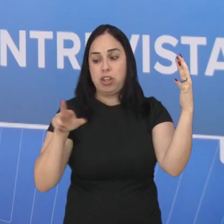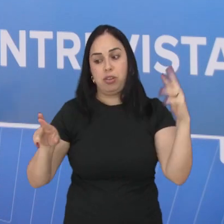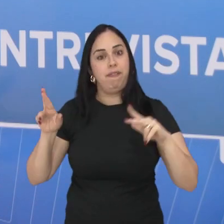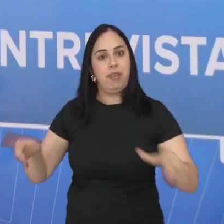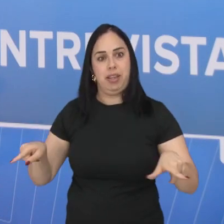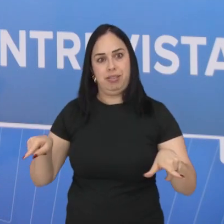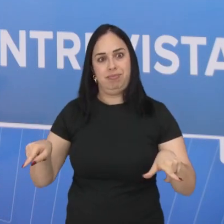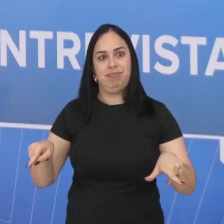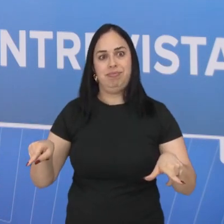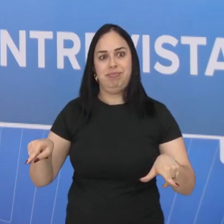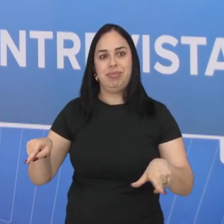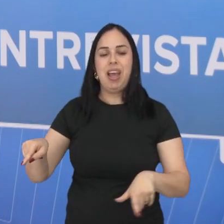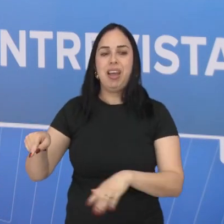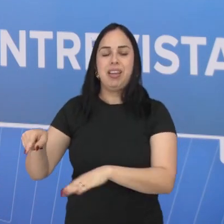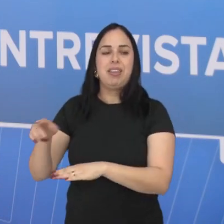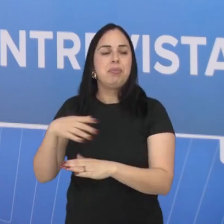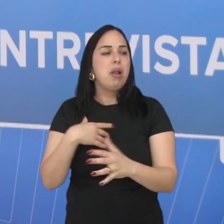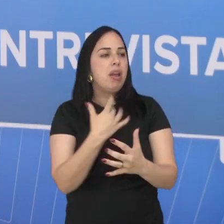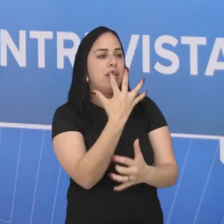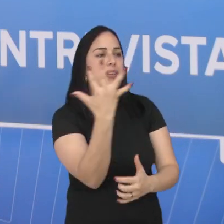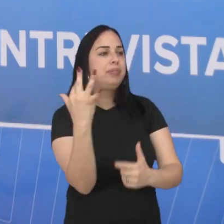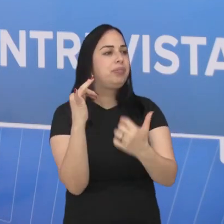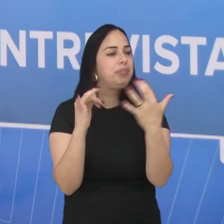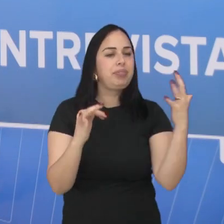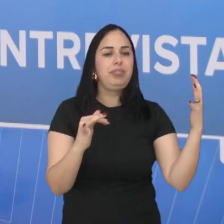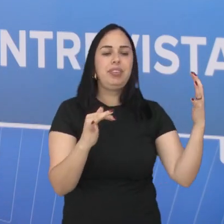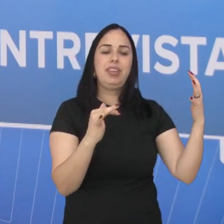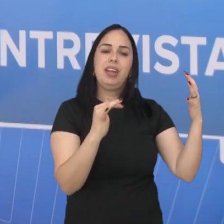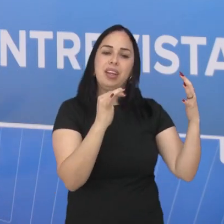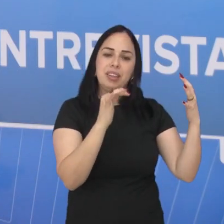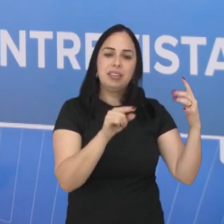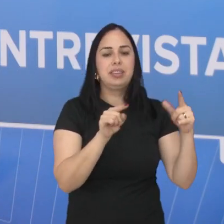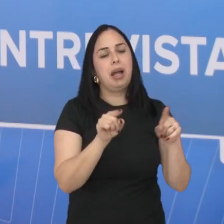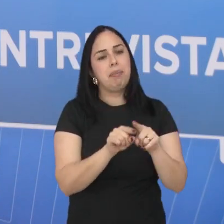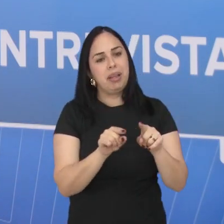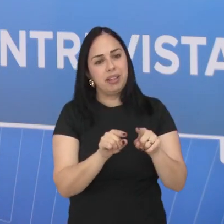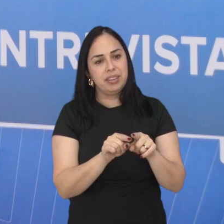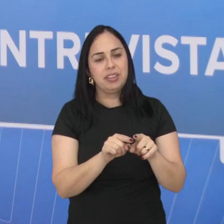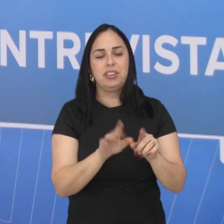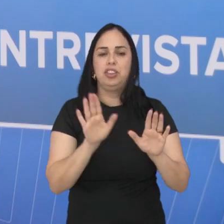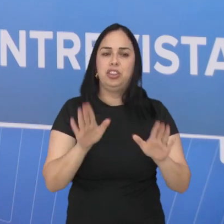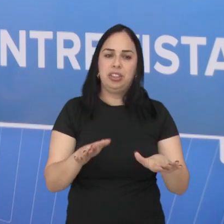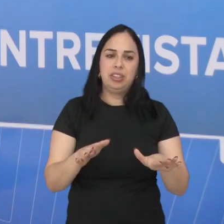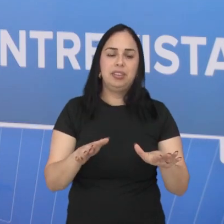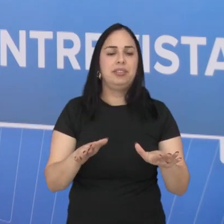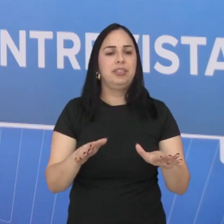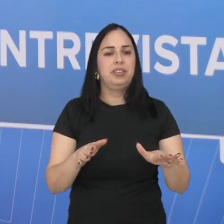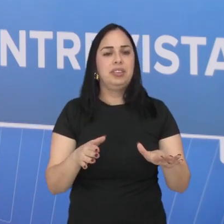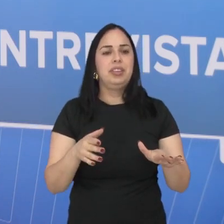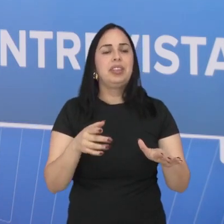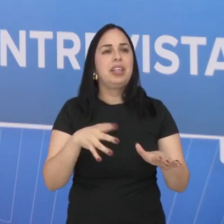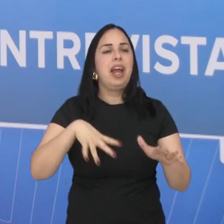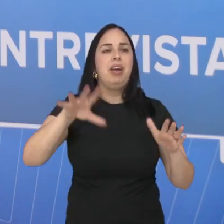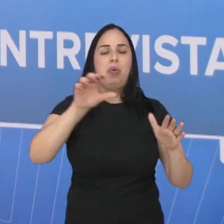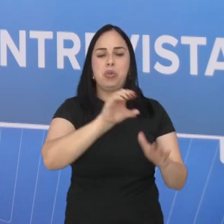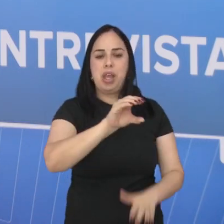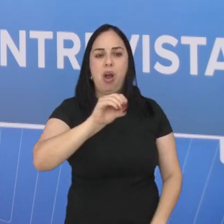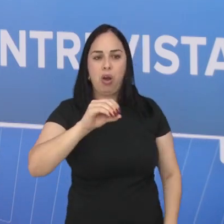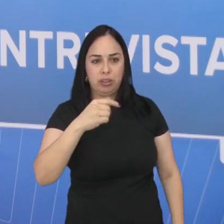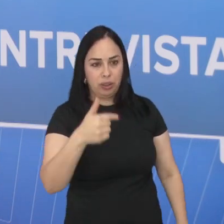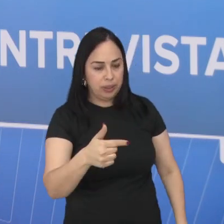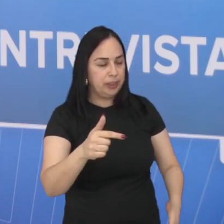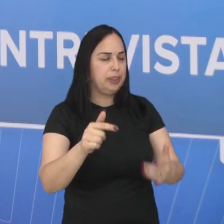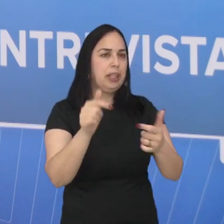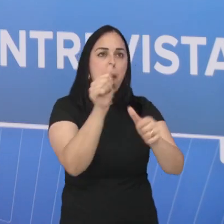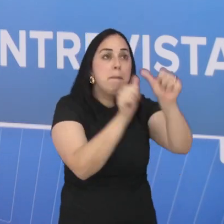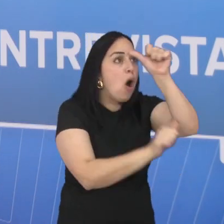calor é diferente do asfalto, por exemplo. Então, uma área com árvores, com vegetação, tem toda essa questão, além de tudo que já é discutido, né? A questão da troca